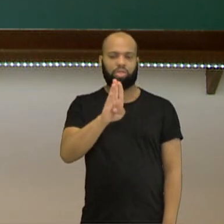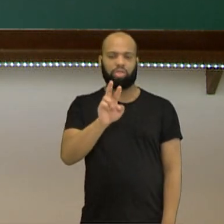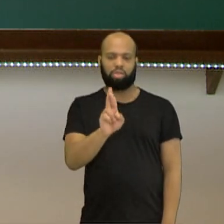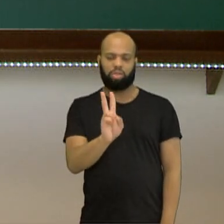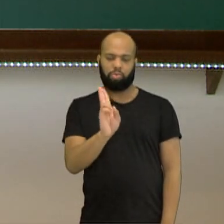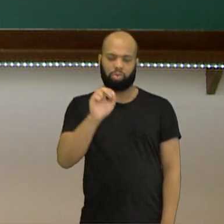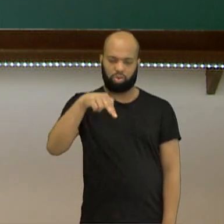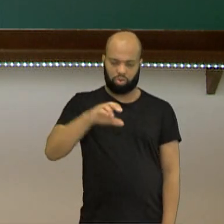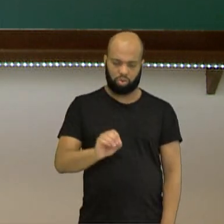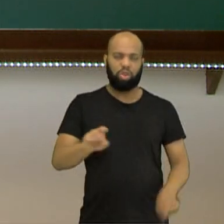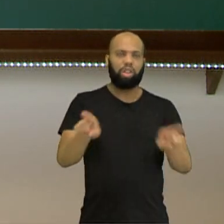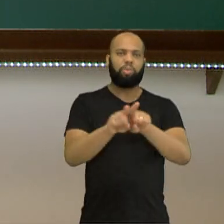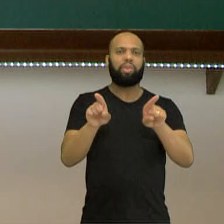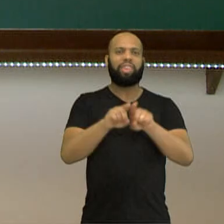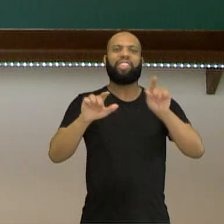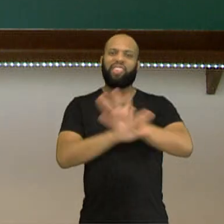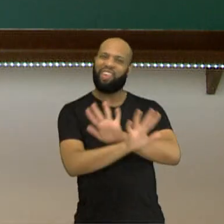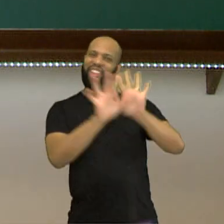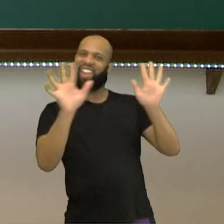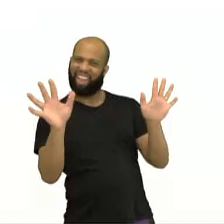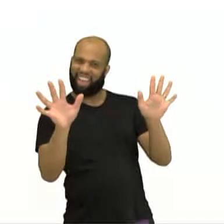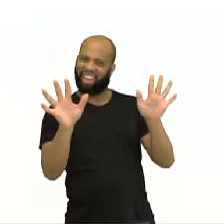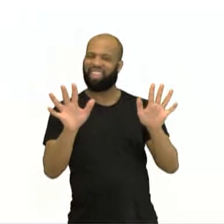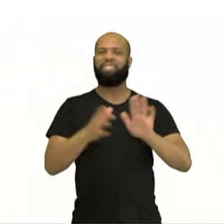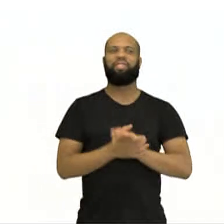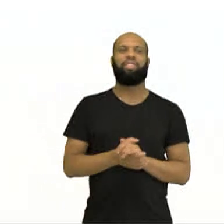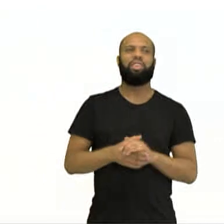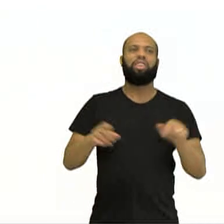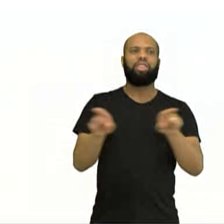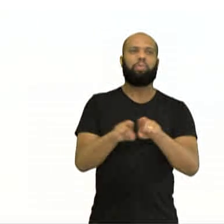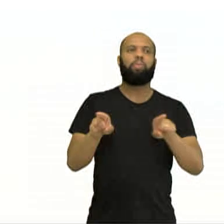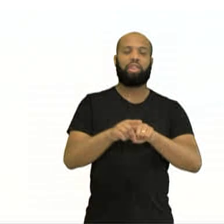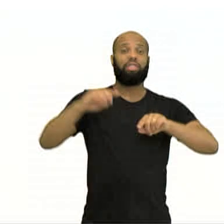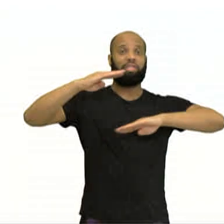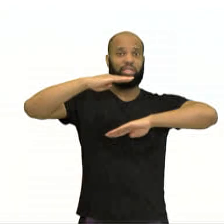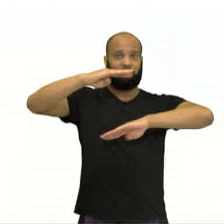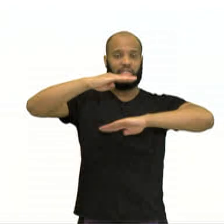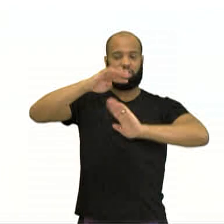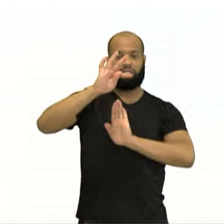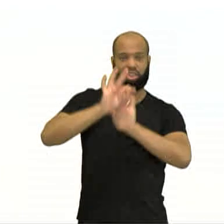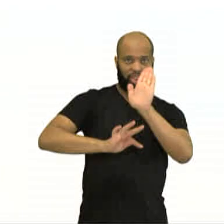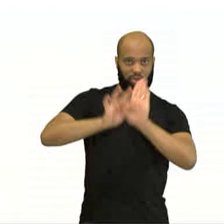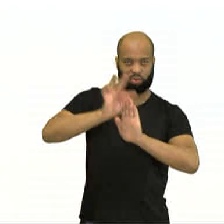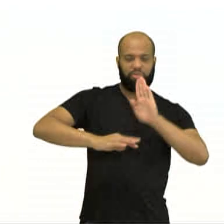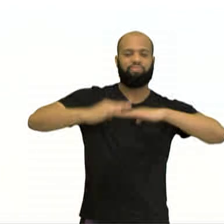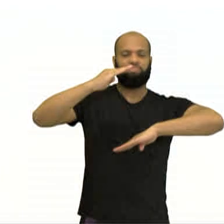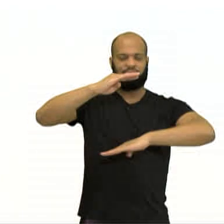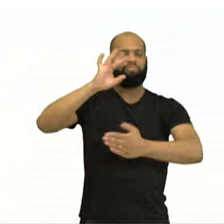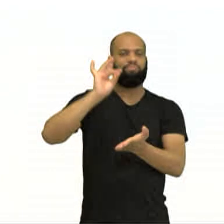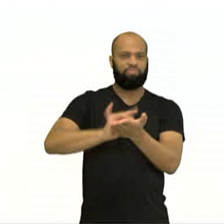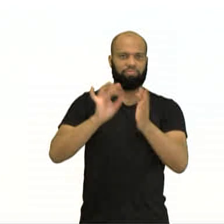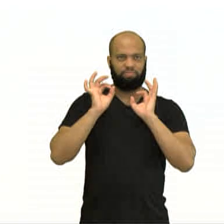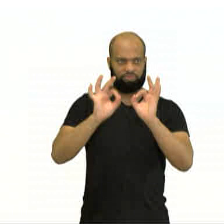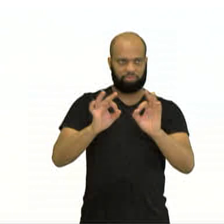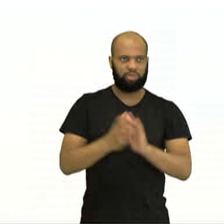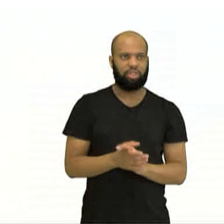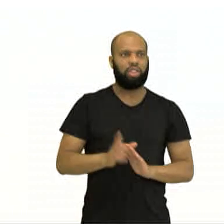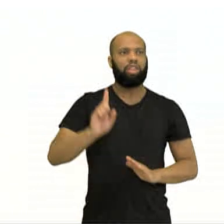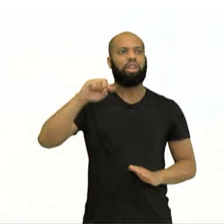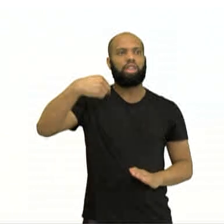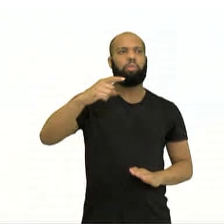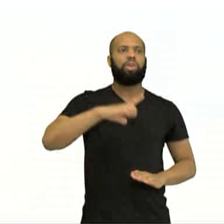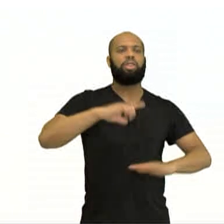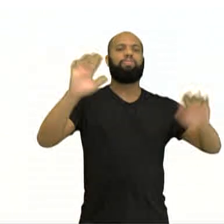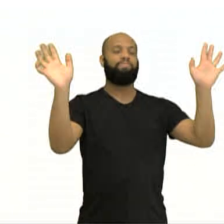saudação na carta, olá Bruno, o corpo da carta, o corpo do texto em si. Aqui